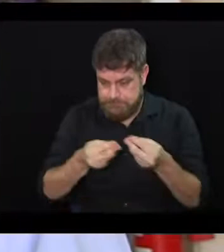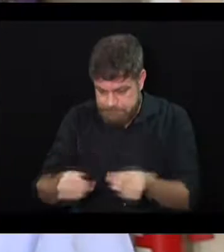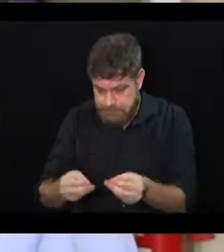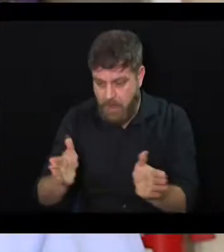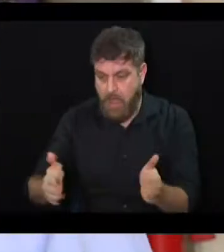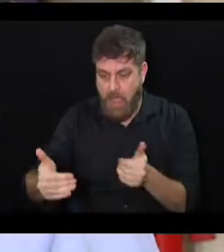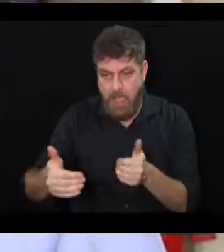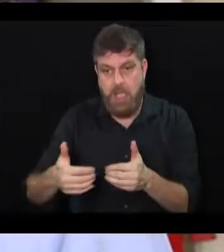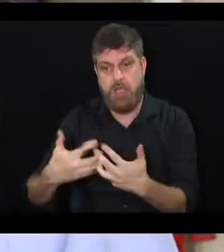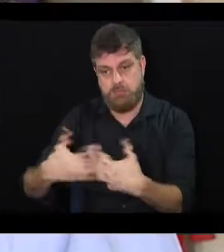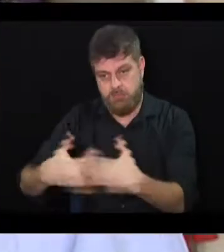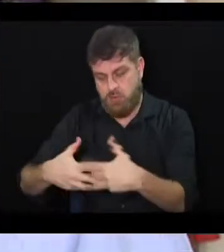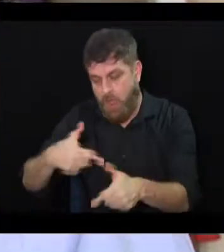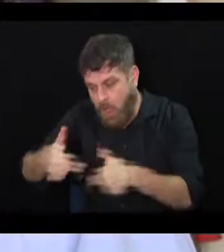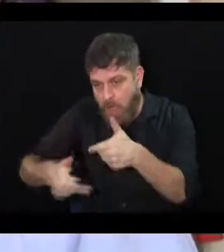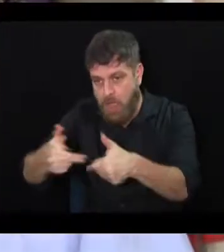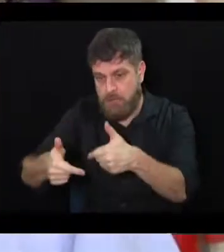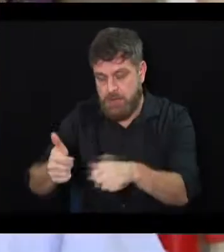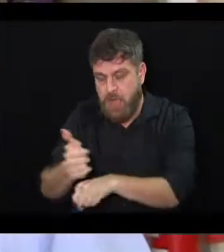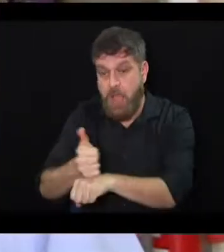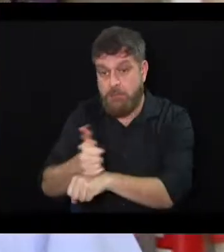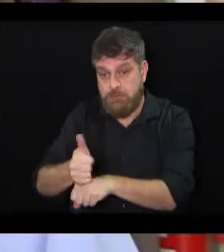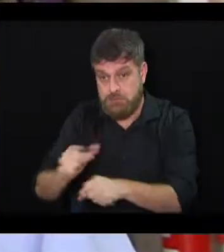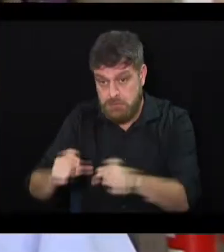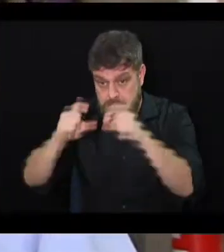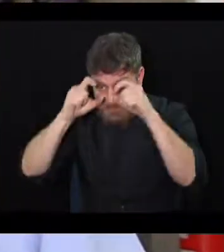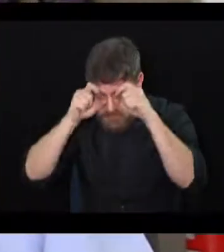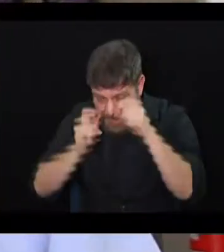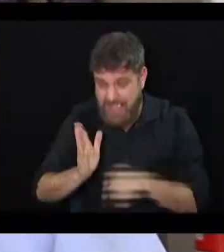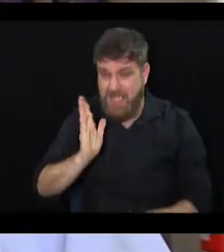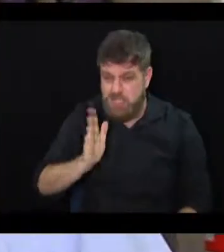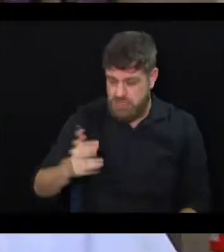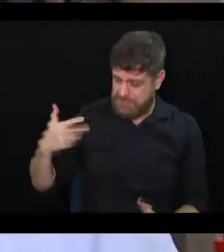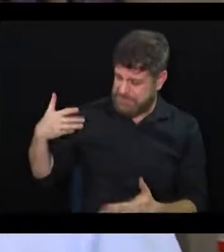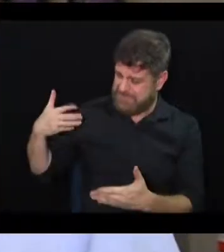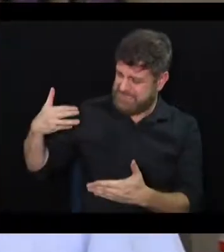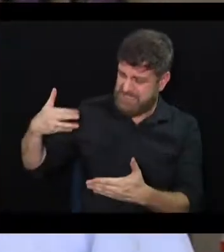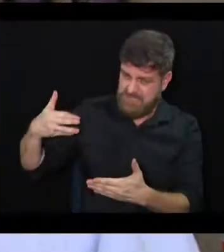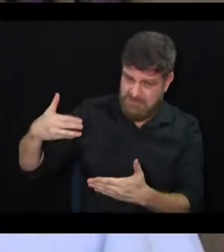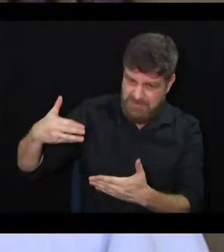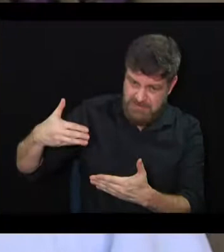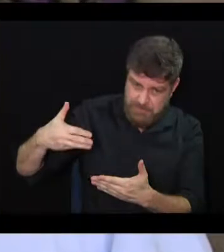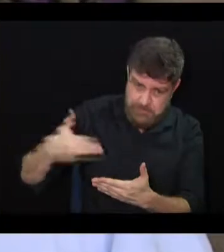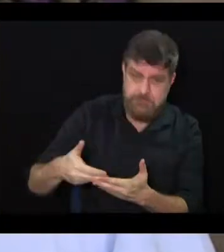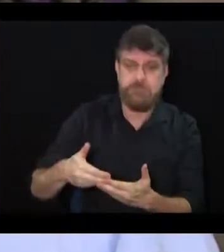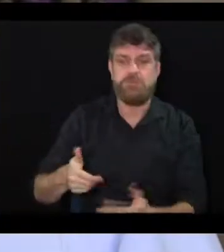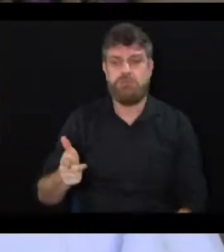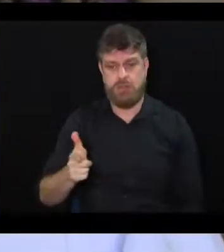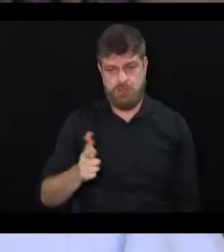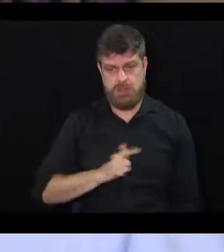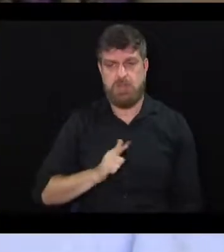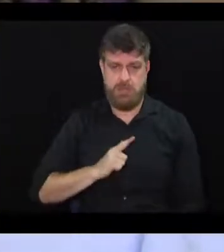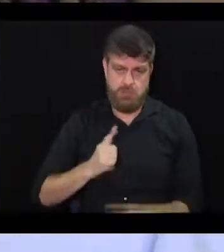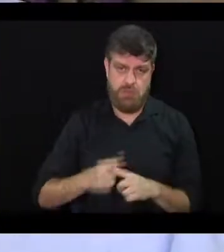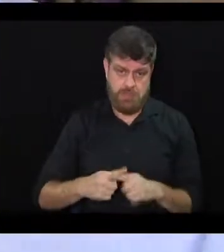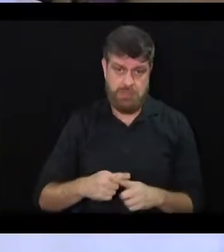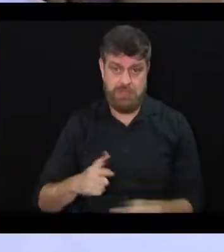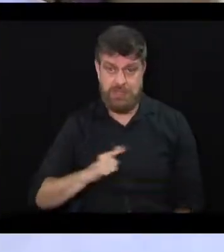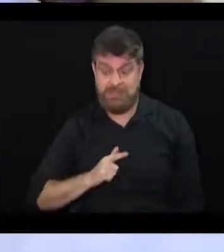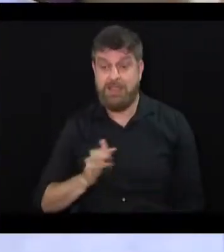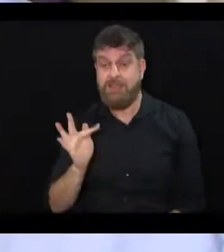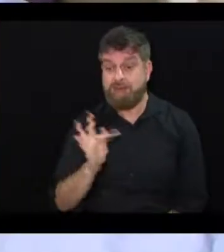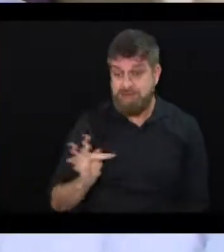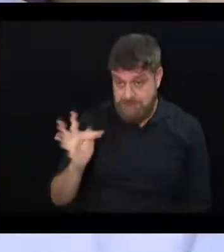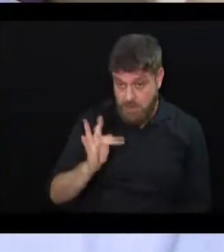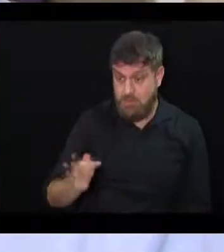atividade profissional. É uma atividade que já vem sendo exercida porque nós temos